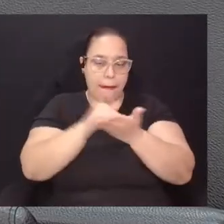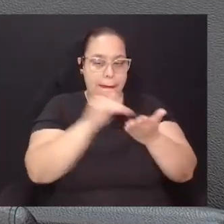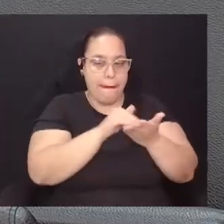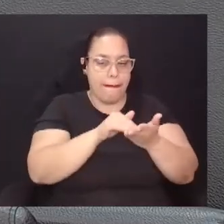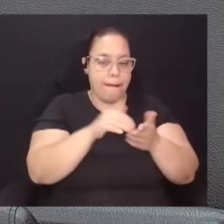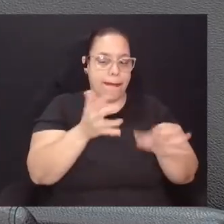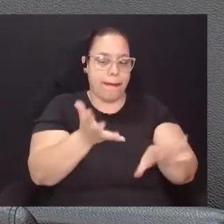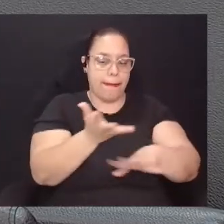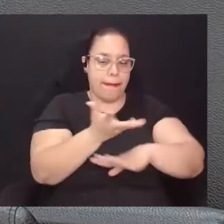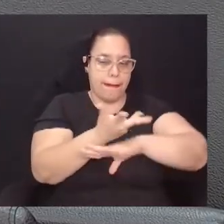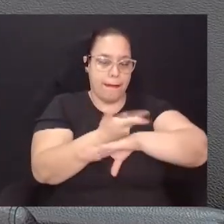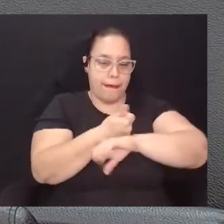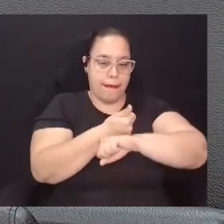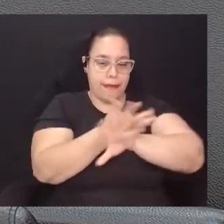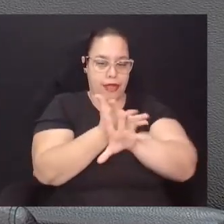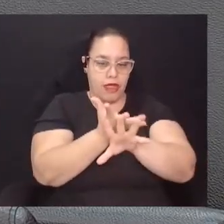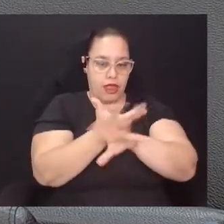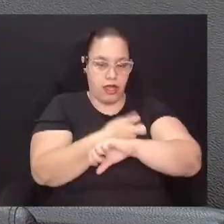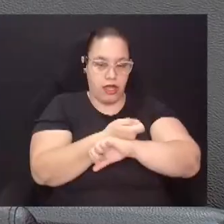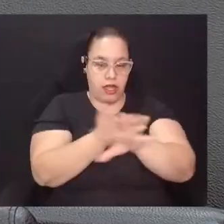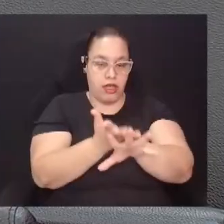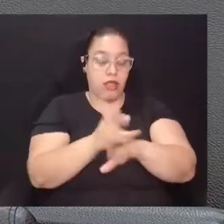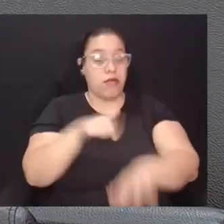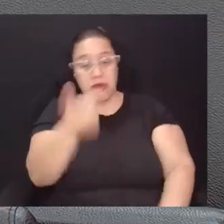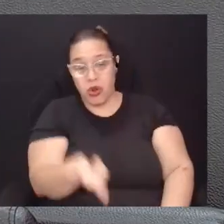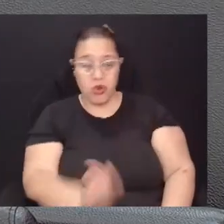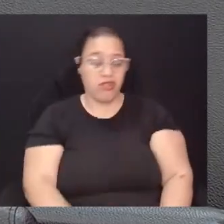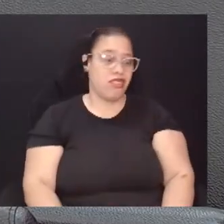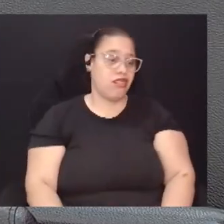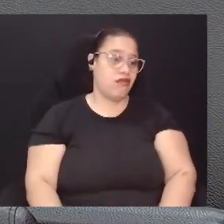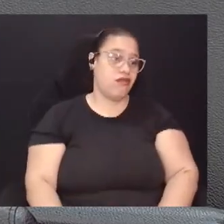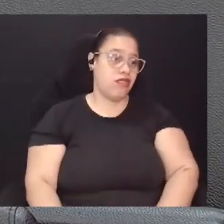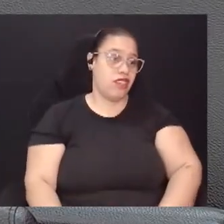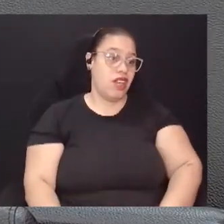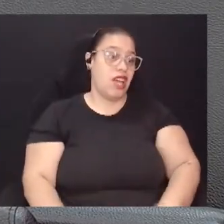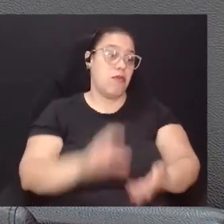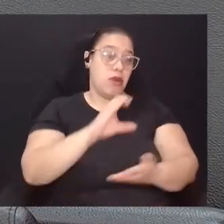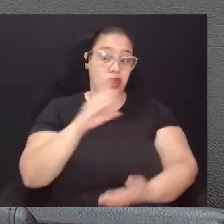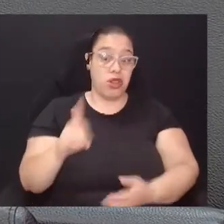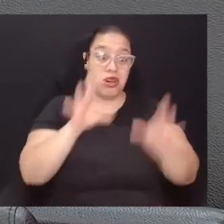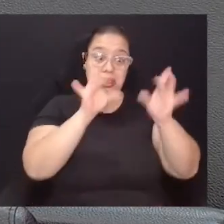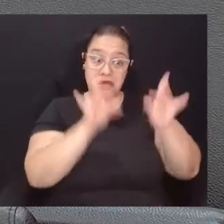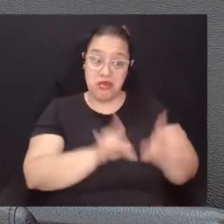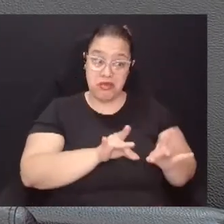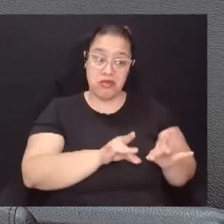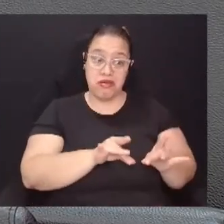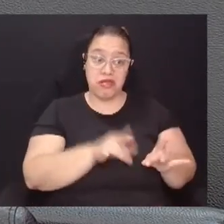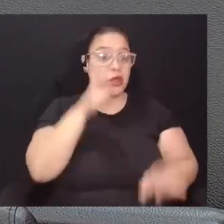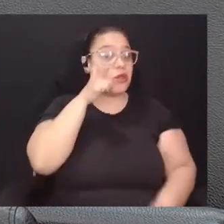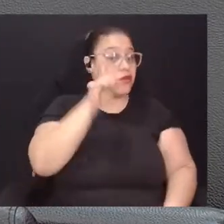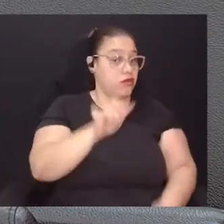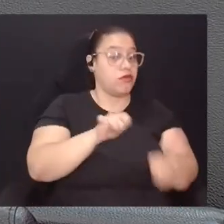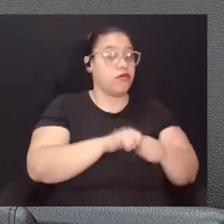intersecretariais, né? Então assim, é de uma secretaria, mas também passa por outra, né? É uma coordenadoria específica, né? Então a gente